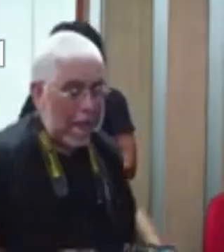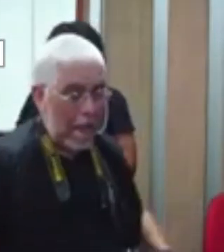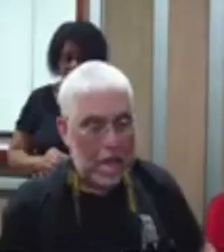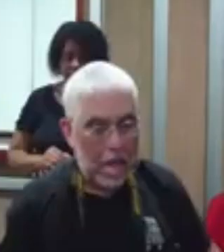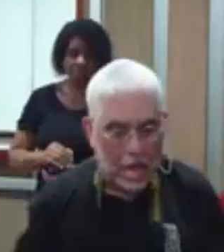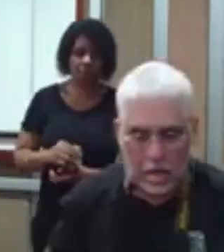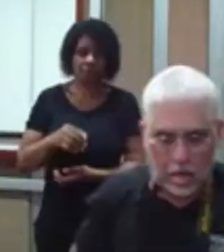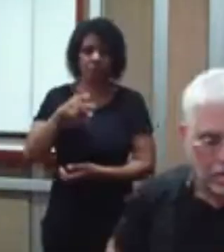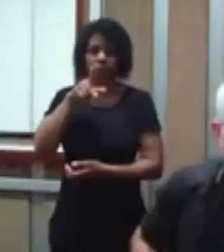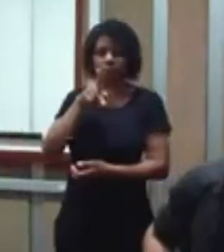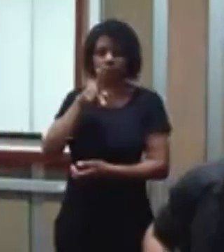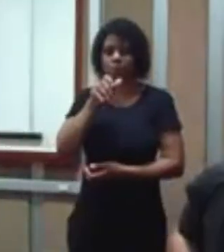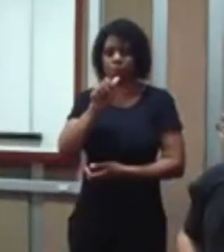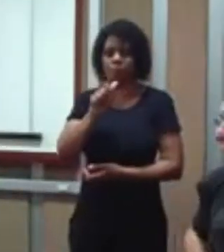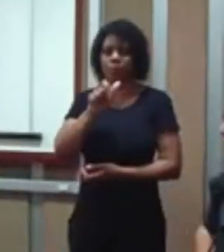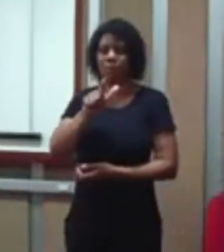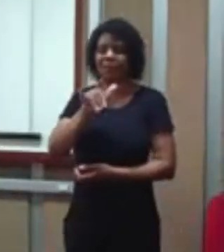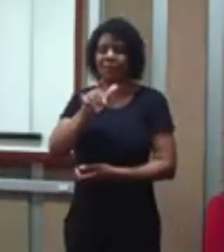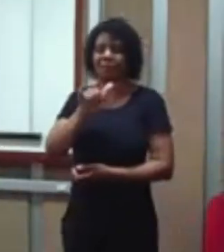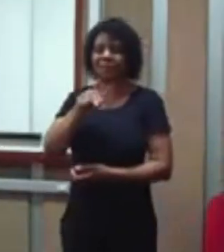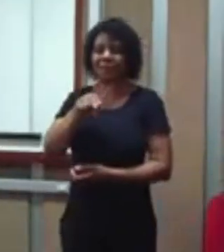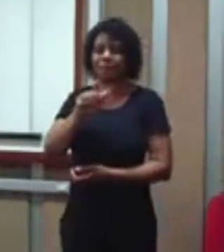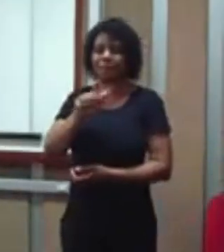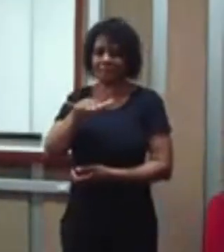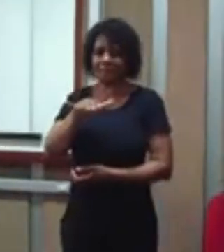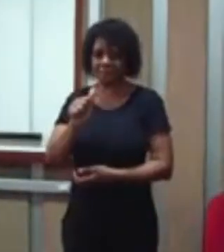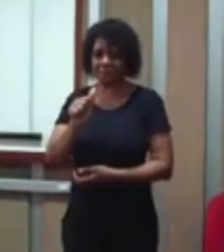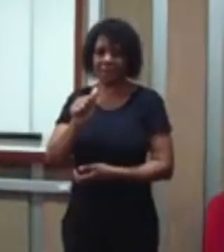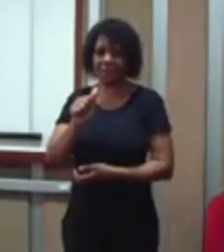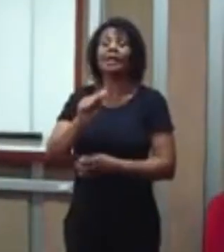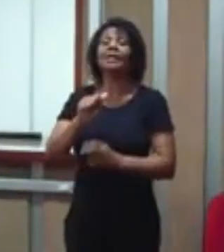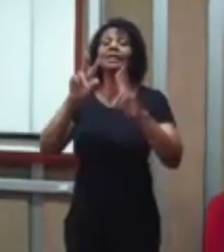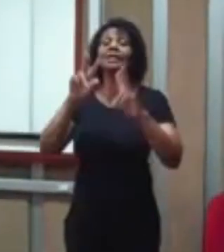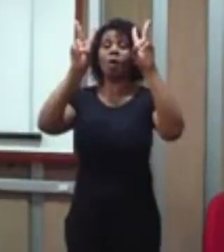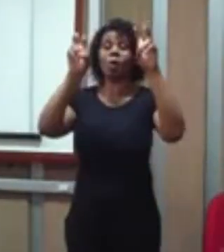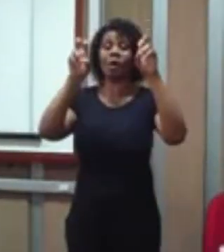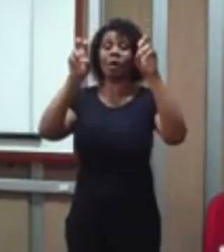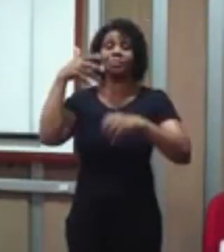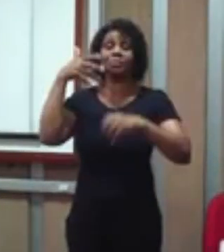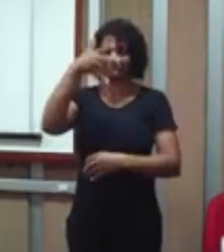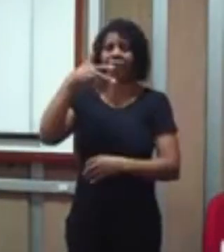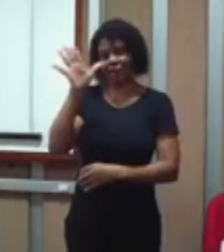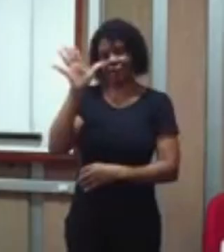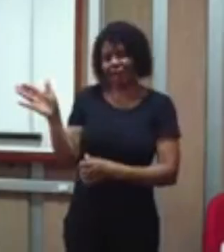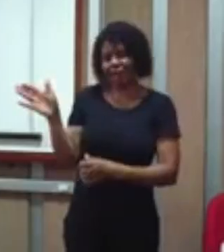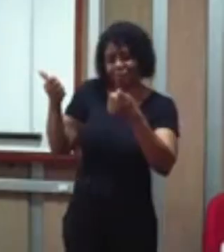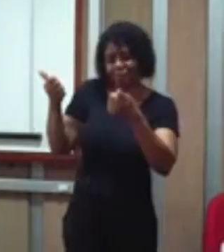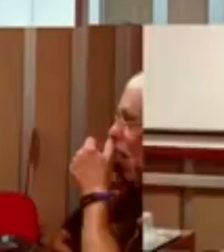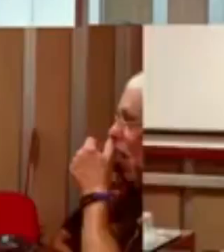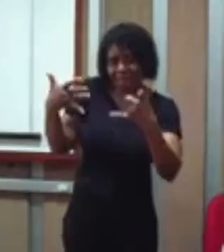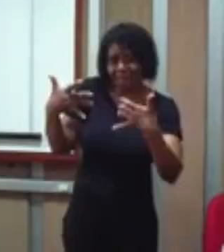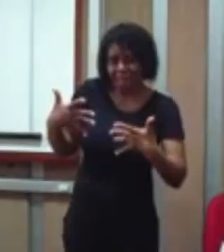polilaminina, que é o assunto da palestra dela, e eu não vou comentar mais nada.